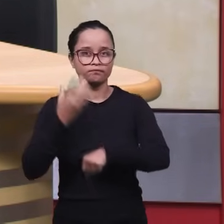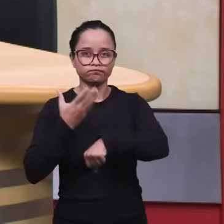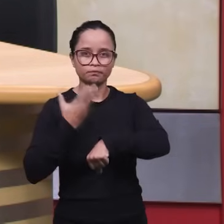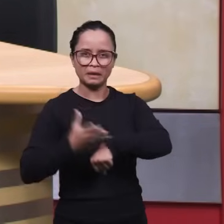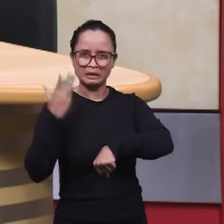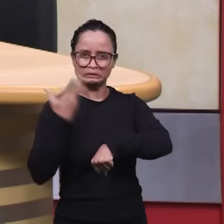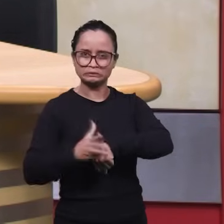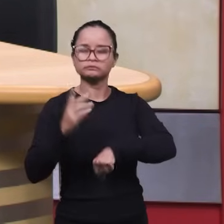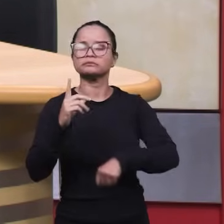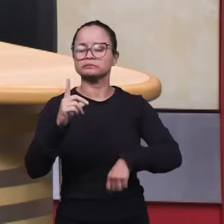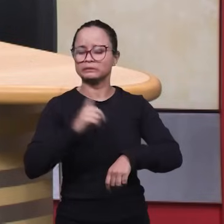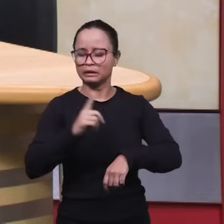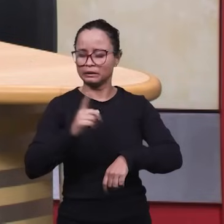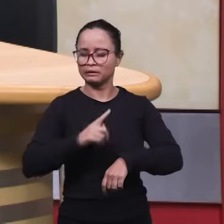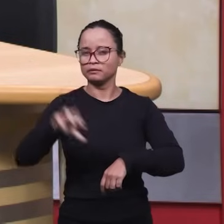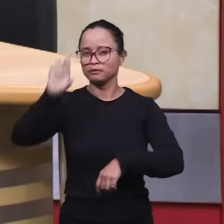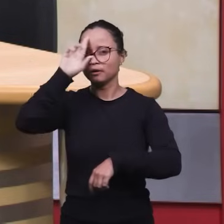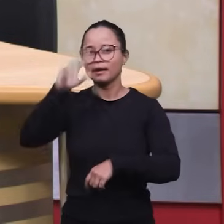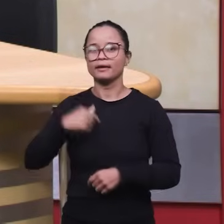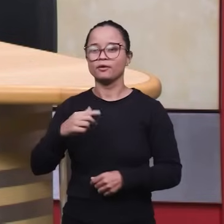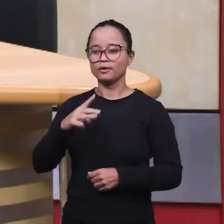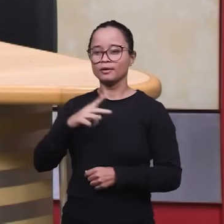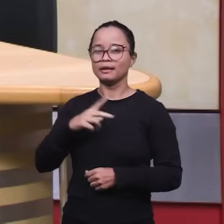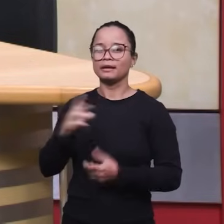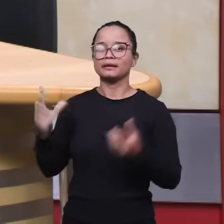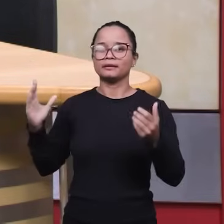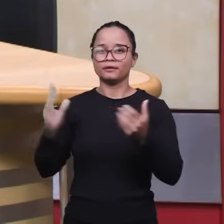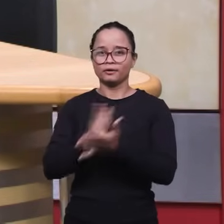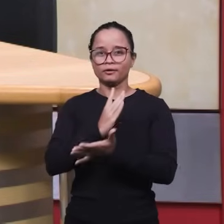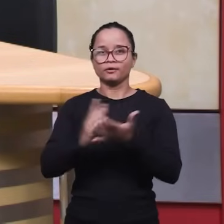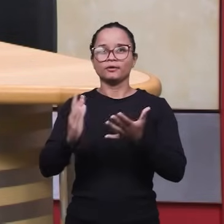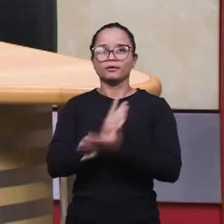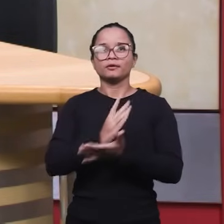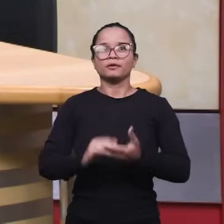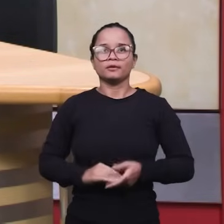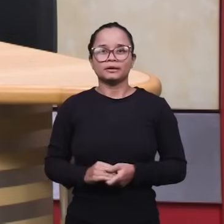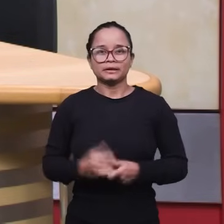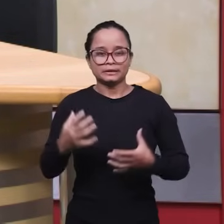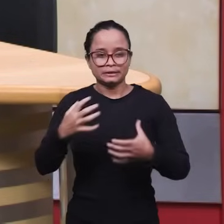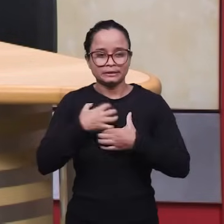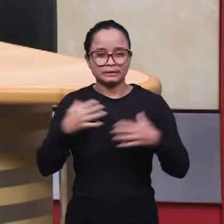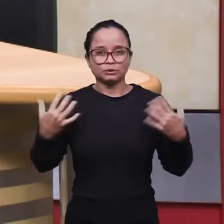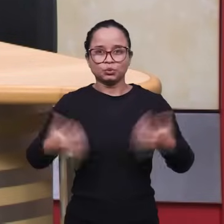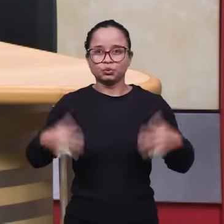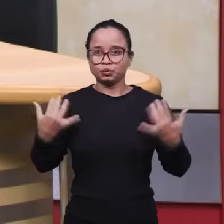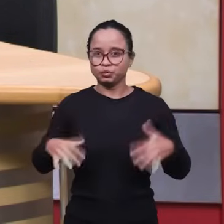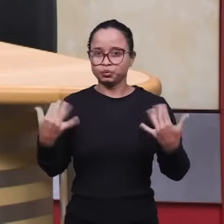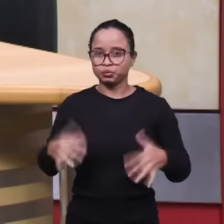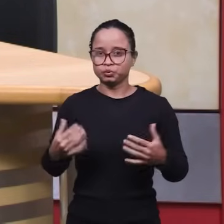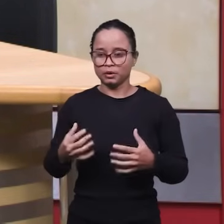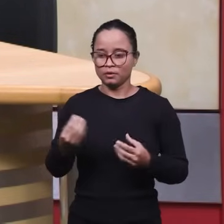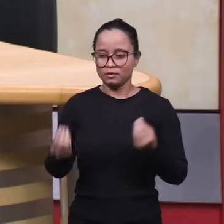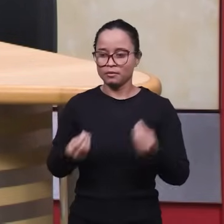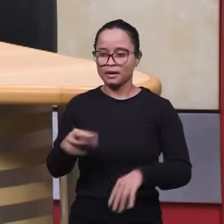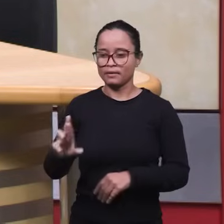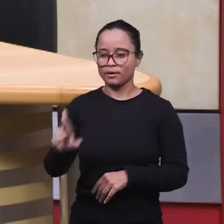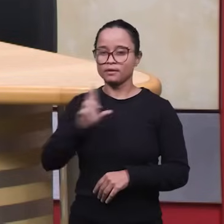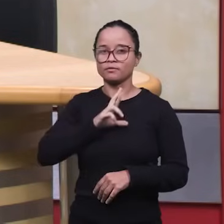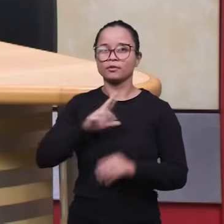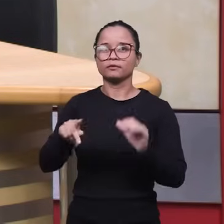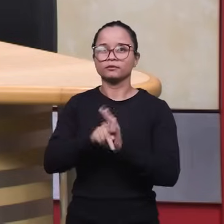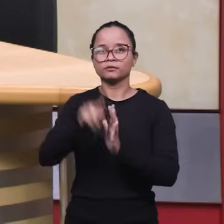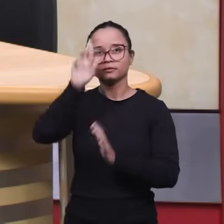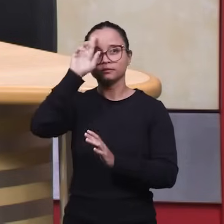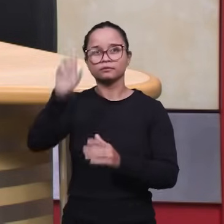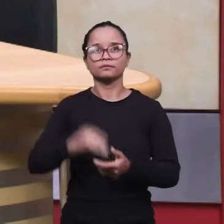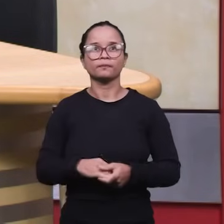E nós temos diversas experiências. Eu, particularmente, eu tive algumas até que espanta pela agudez da resposta do Senhor. Às vezes não vê um